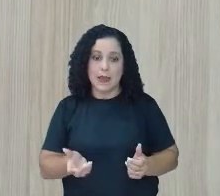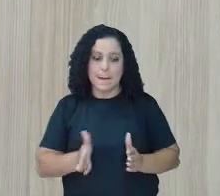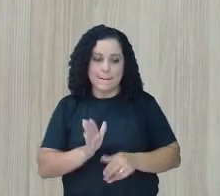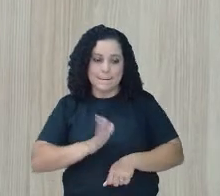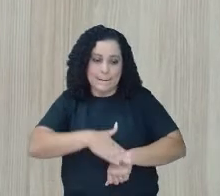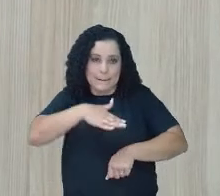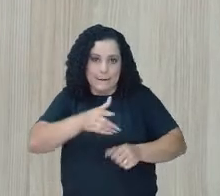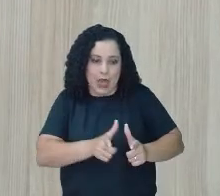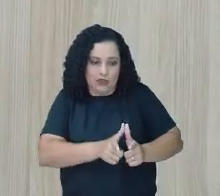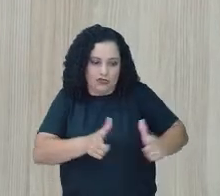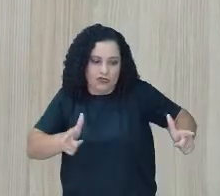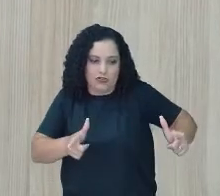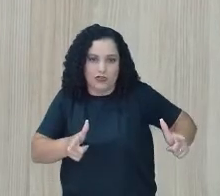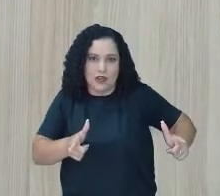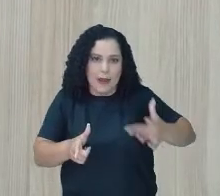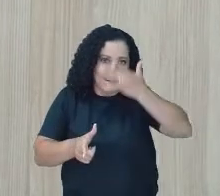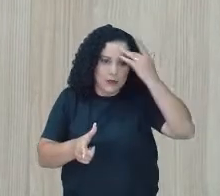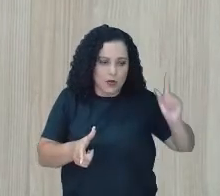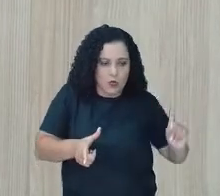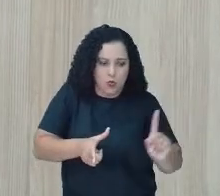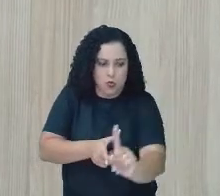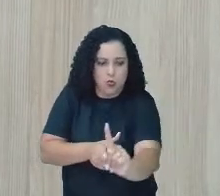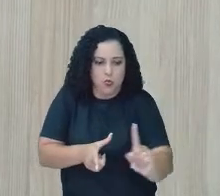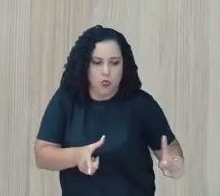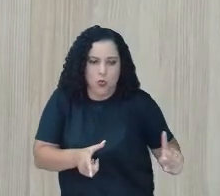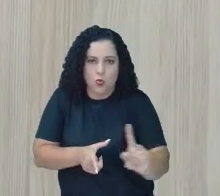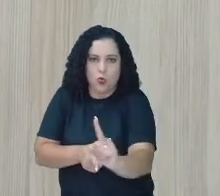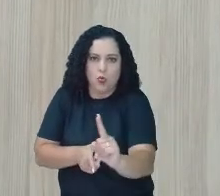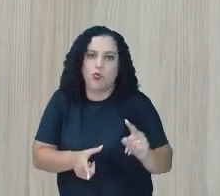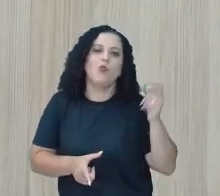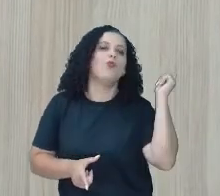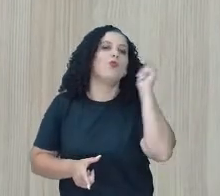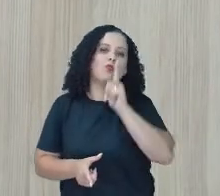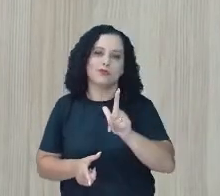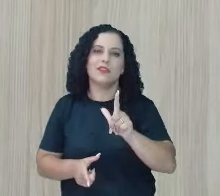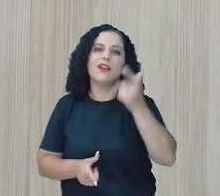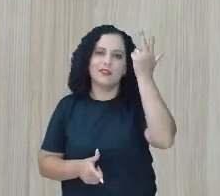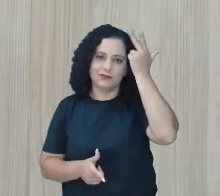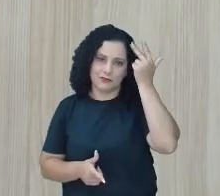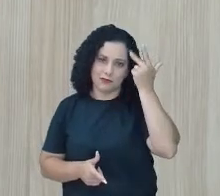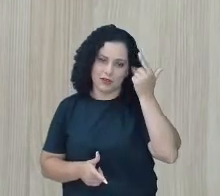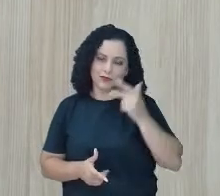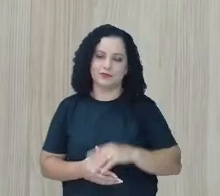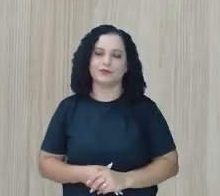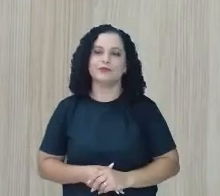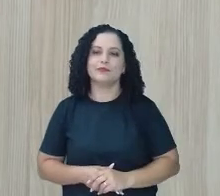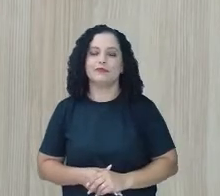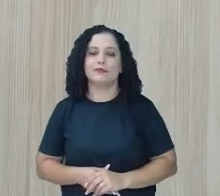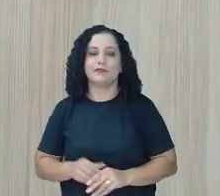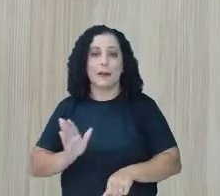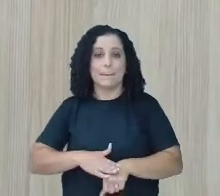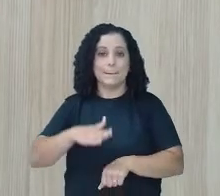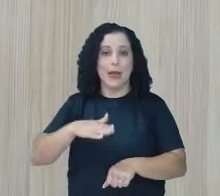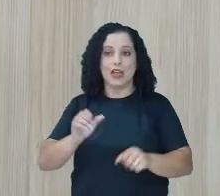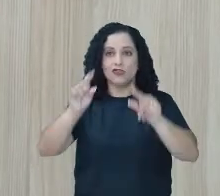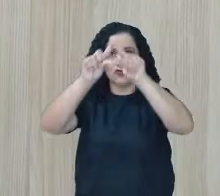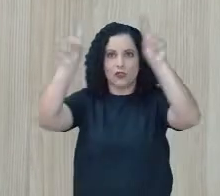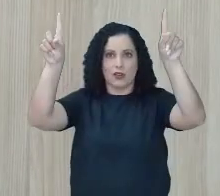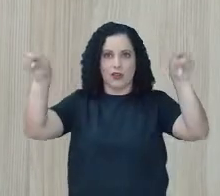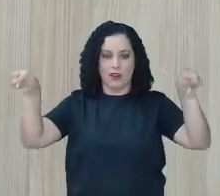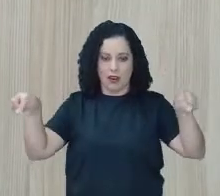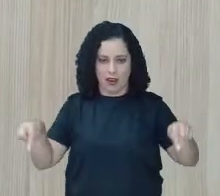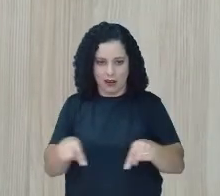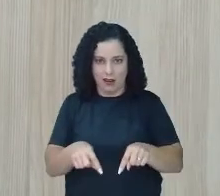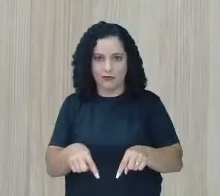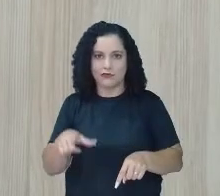dá ainda para o lutador ele se movimentar, certo? Então, quanto maior aí for o lado, né, do polígono, maior